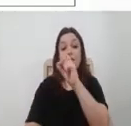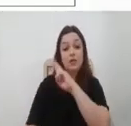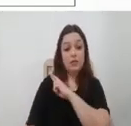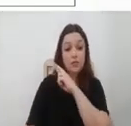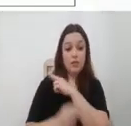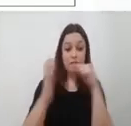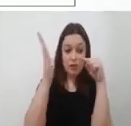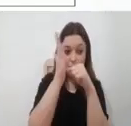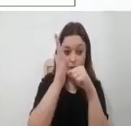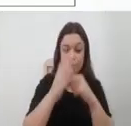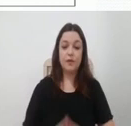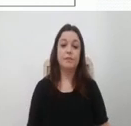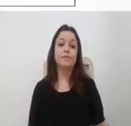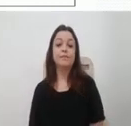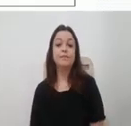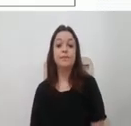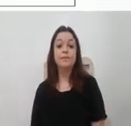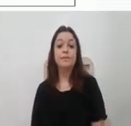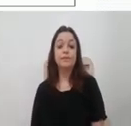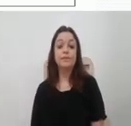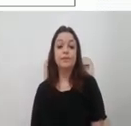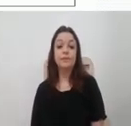notificação às autoridades, né, a denúncia.